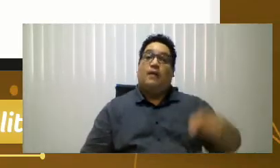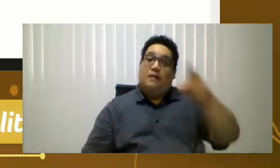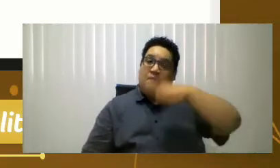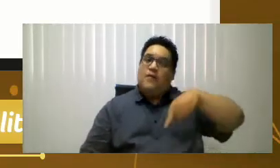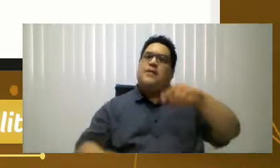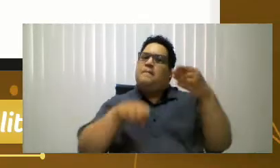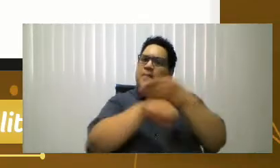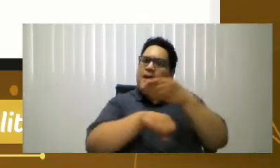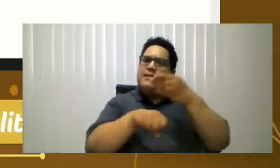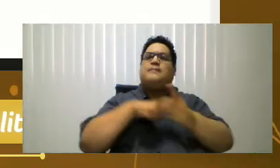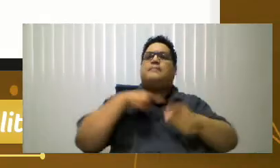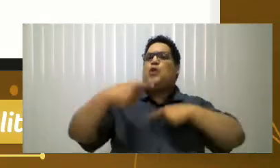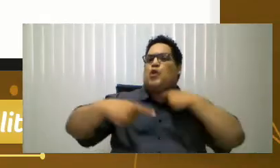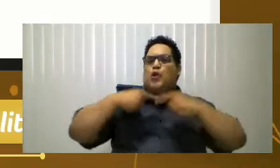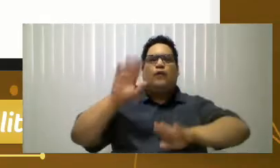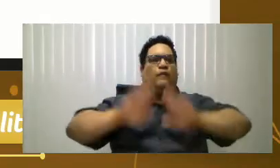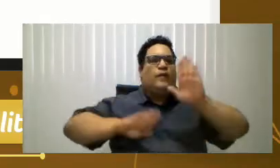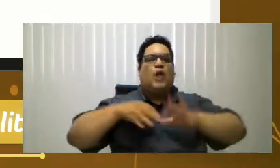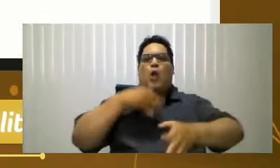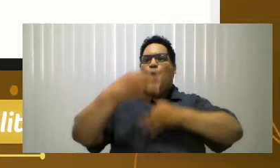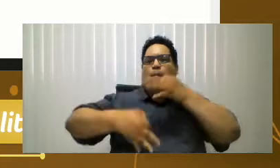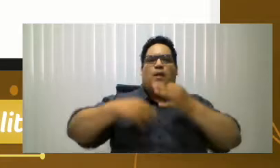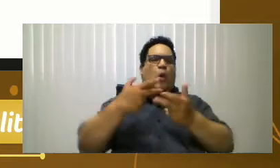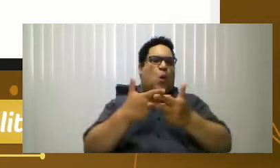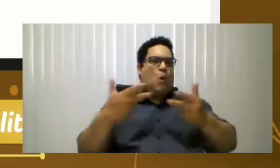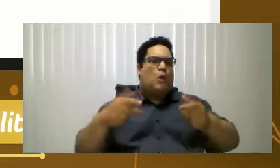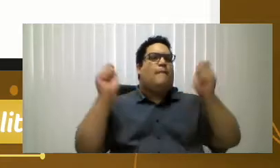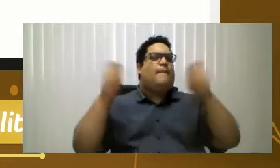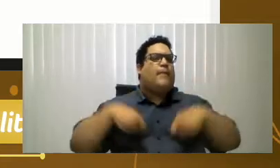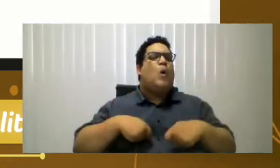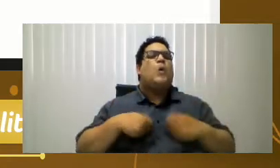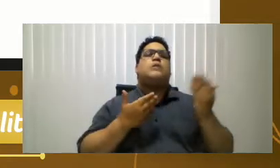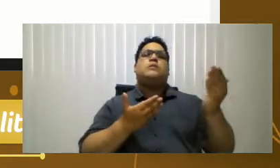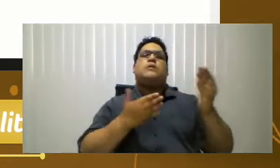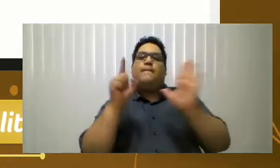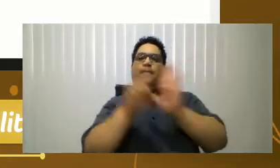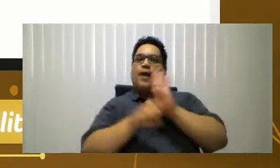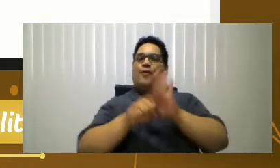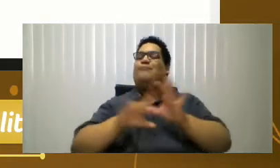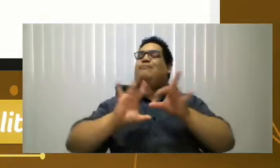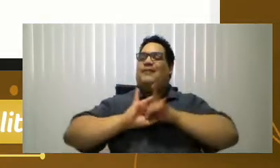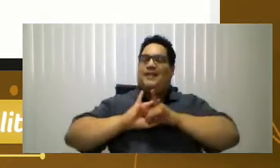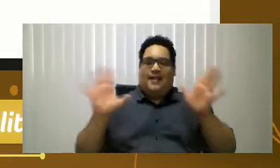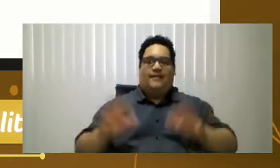suas dúvidas, dê sua opinião, faça seus questionamentos. Fique à vontade.